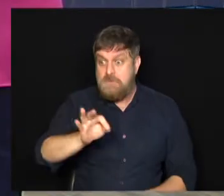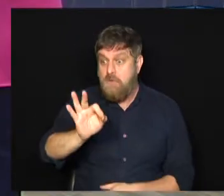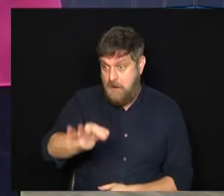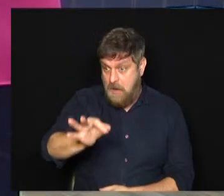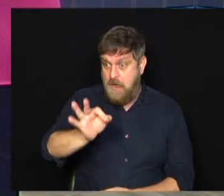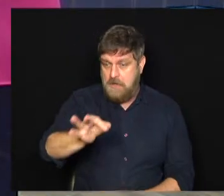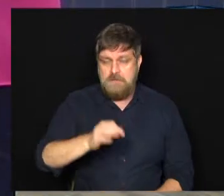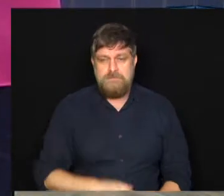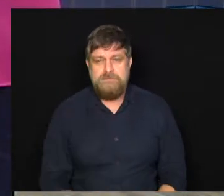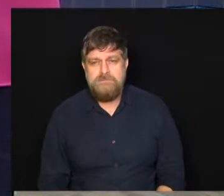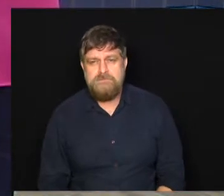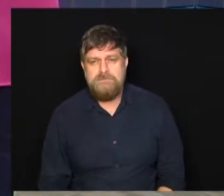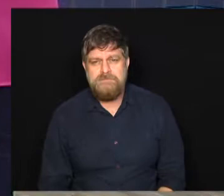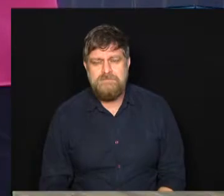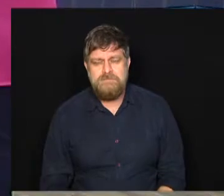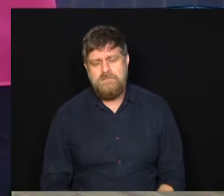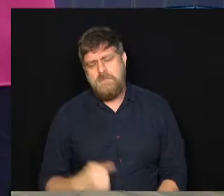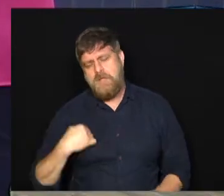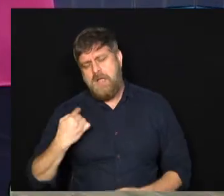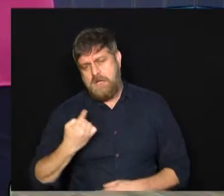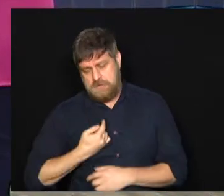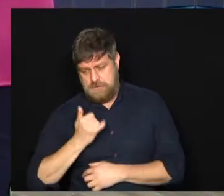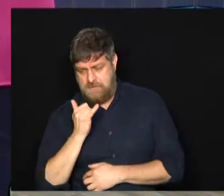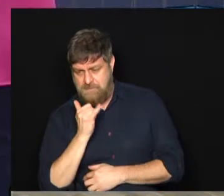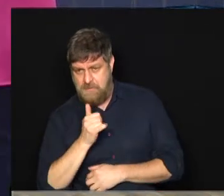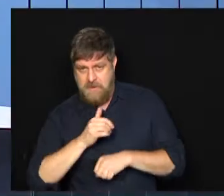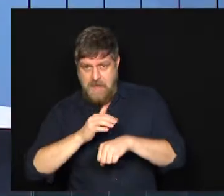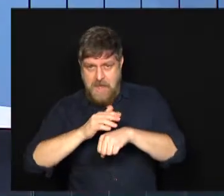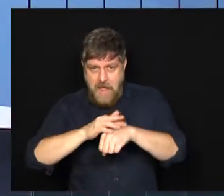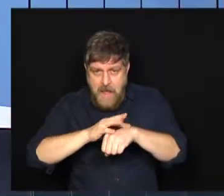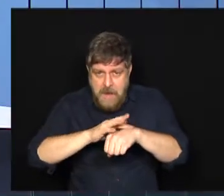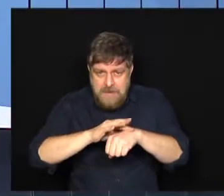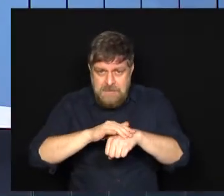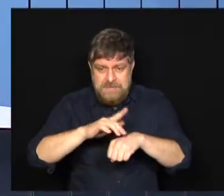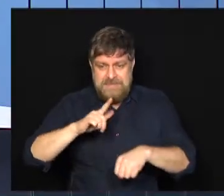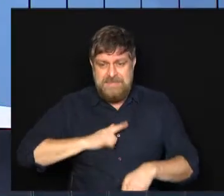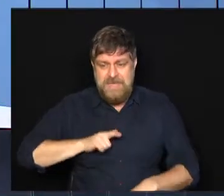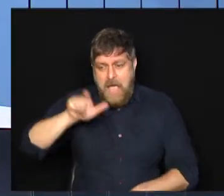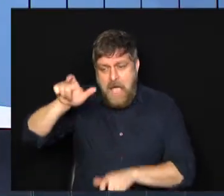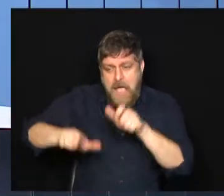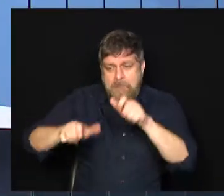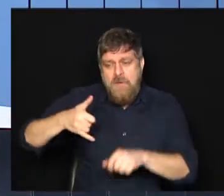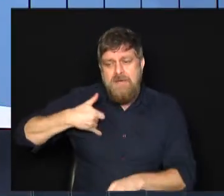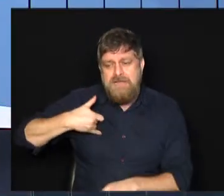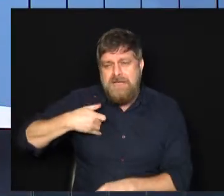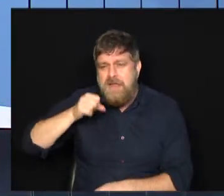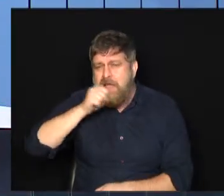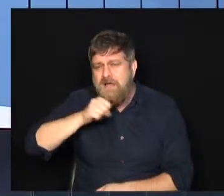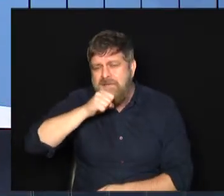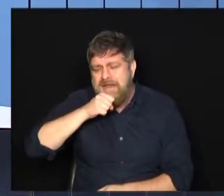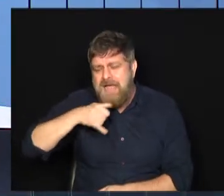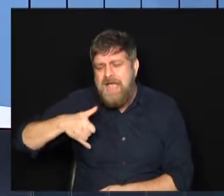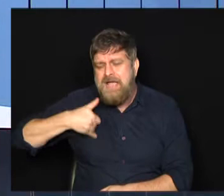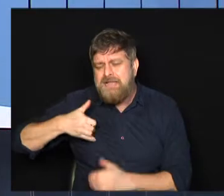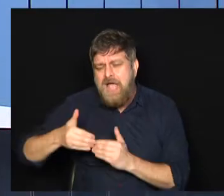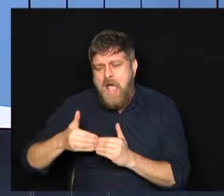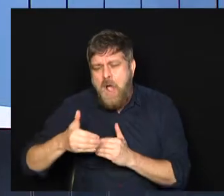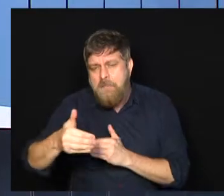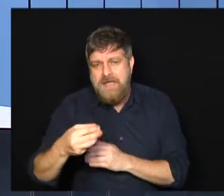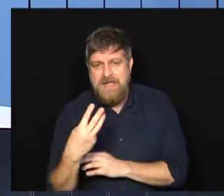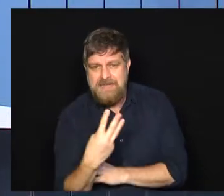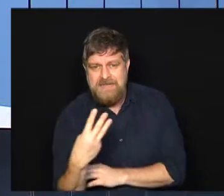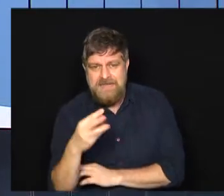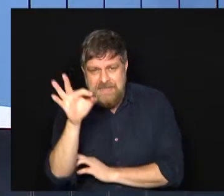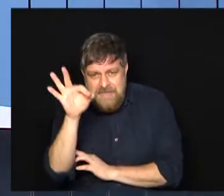Exatamente. Agora, doutor, a gente falou que é uma doença que vai atingindo mais a velhice. A partir de que idade? Eu falei